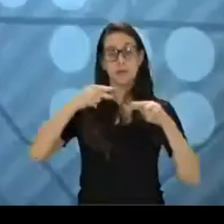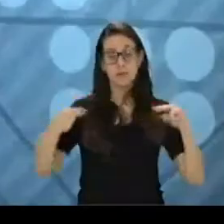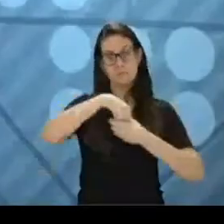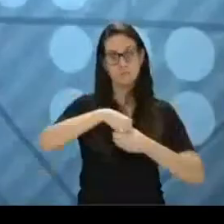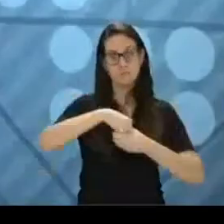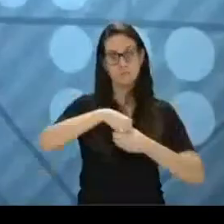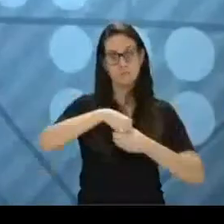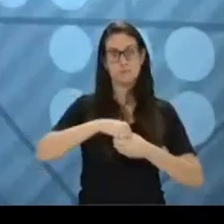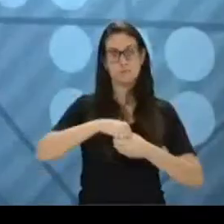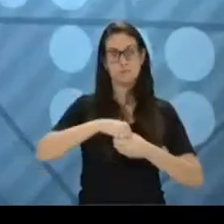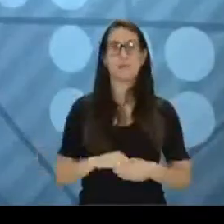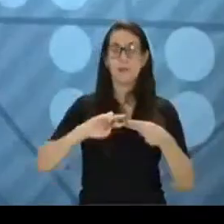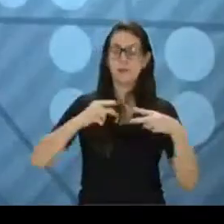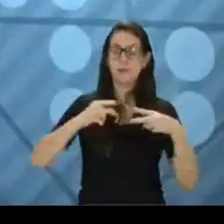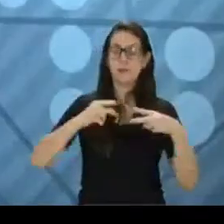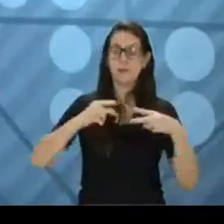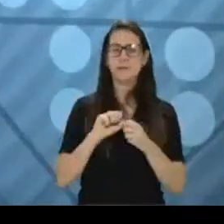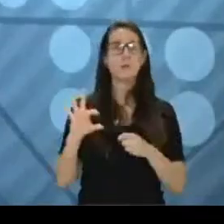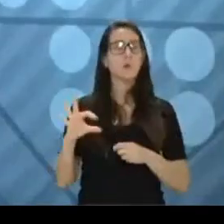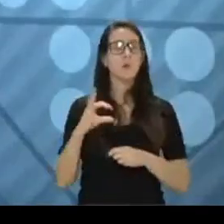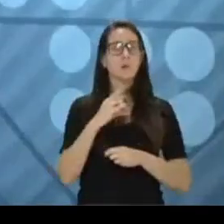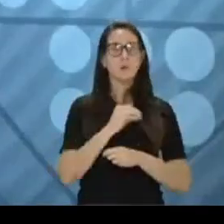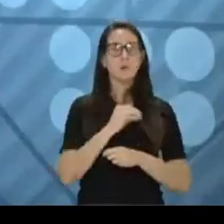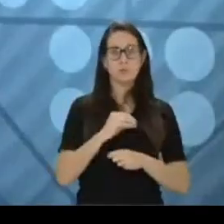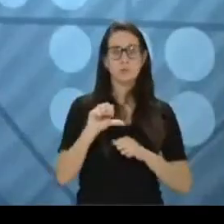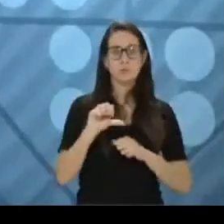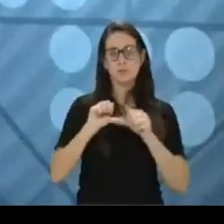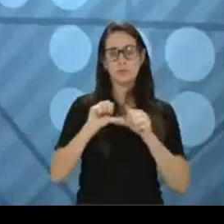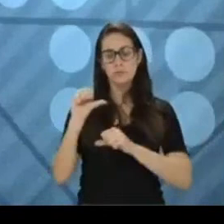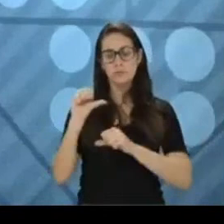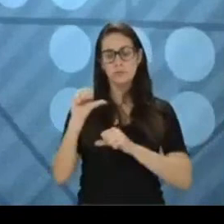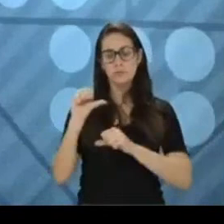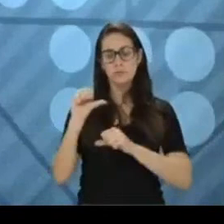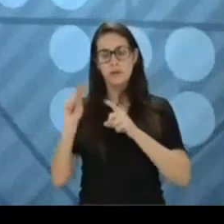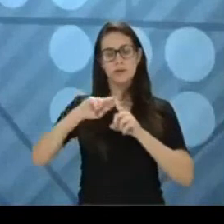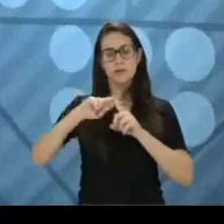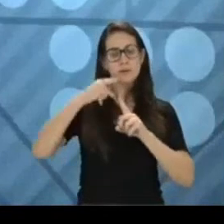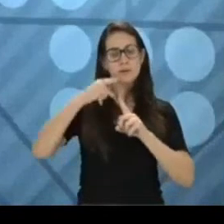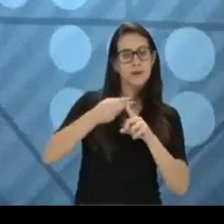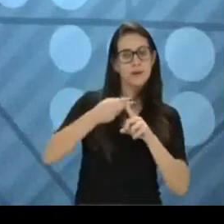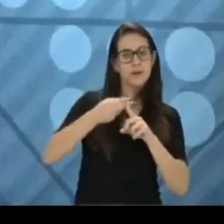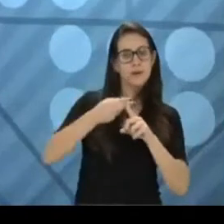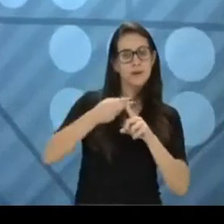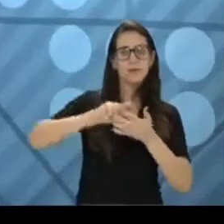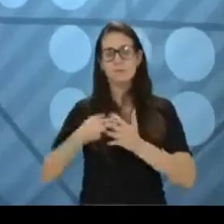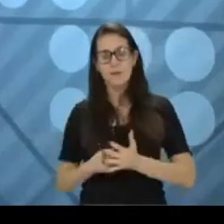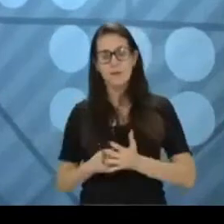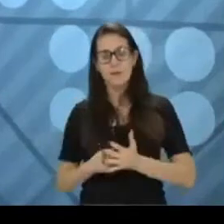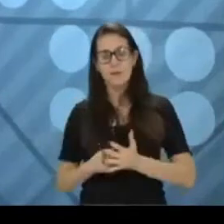material genético, ele vai fazer todas as funções de transcrição, de replicação, de tradução,